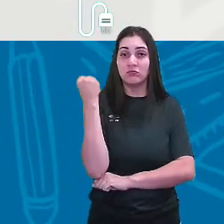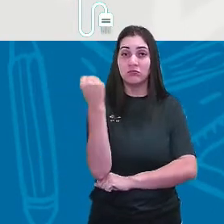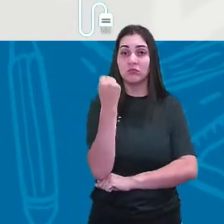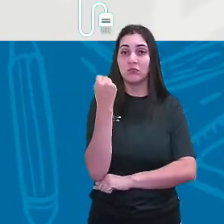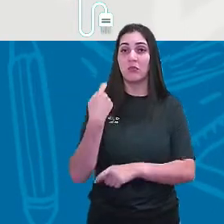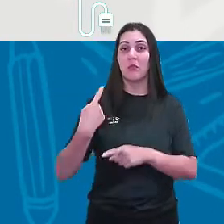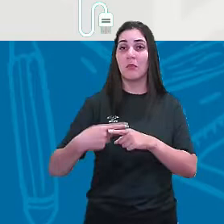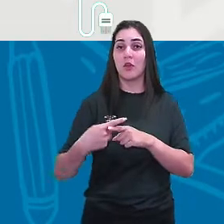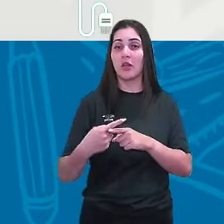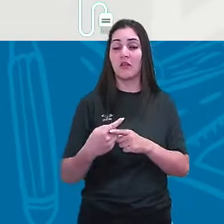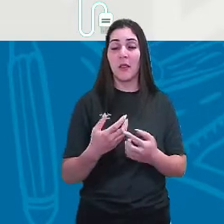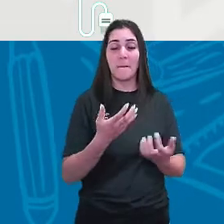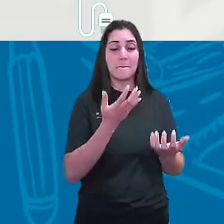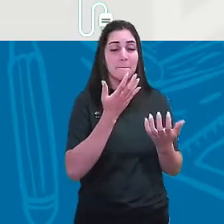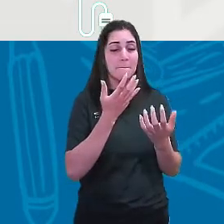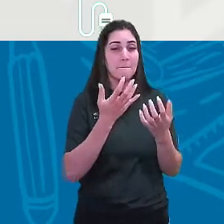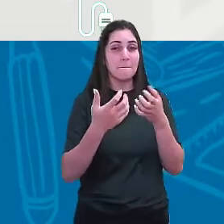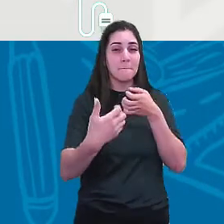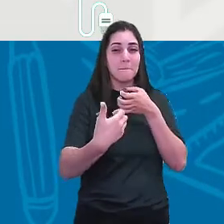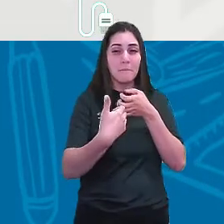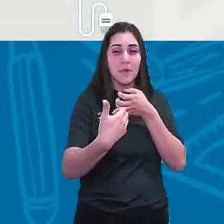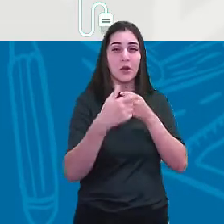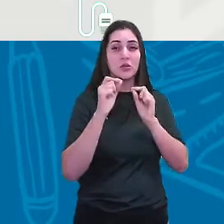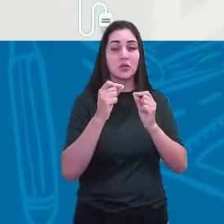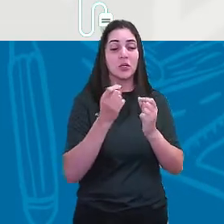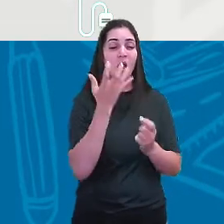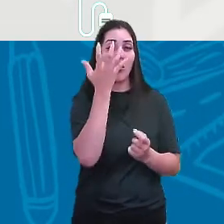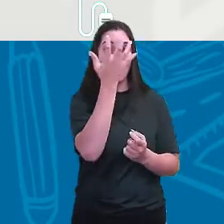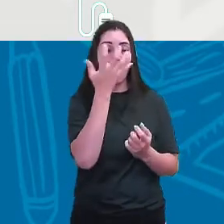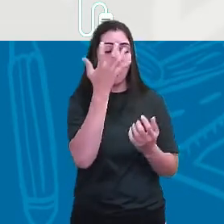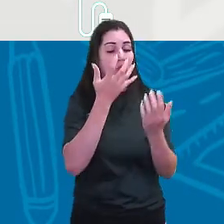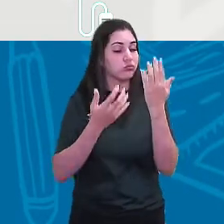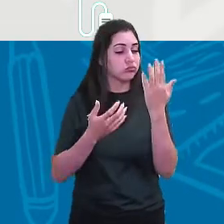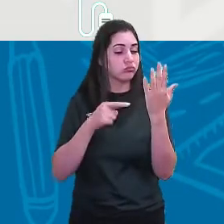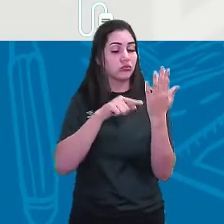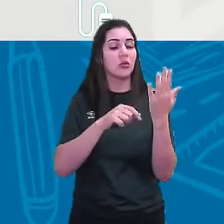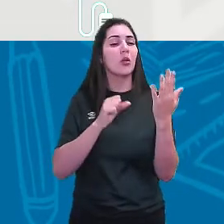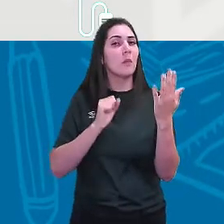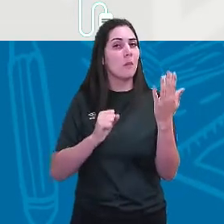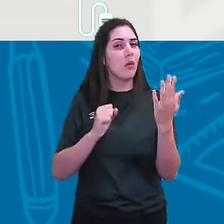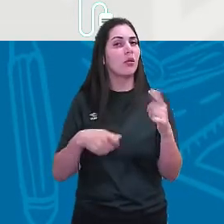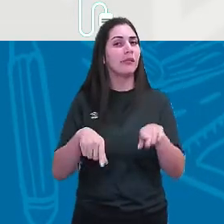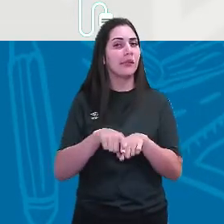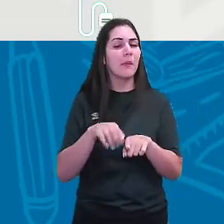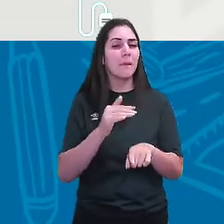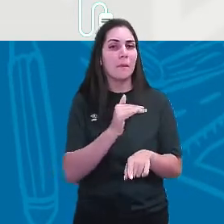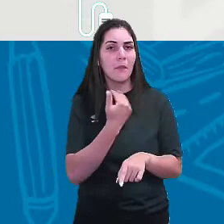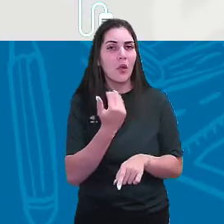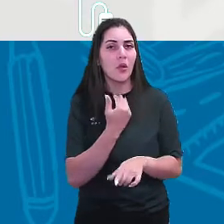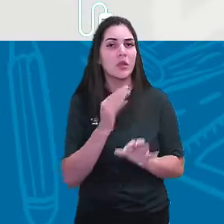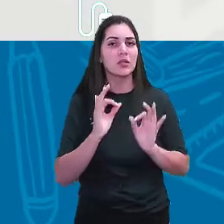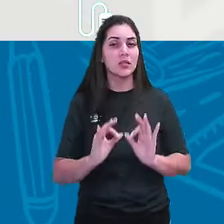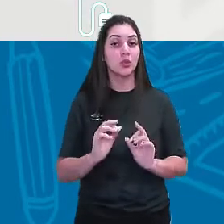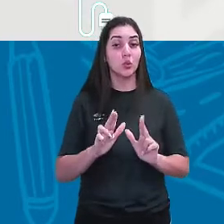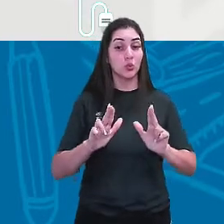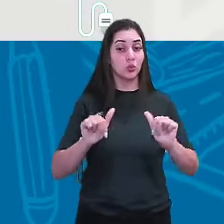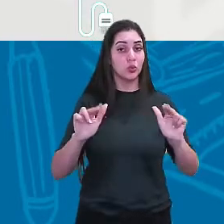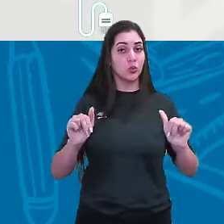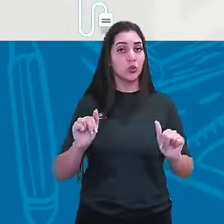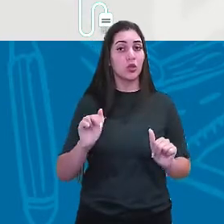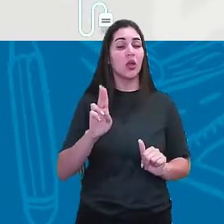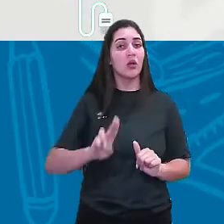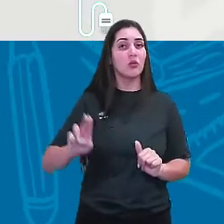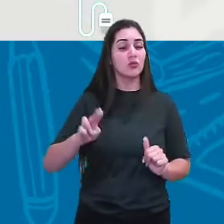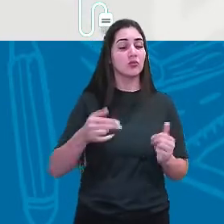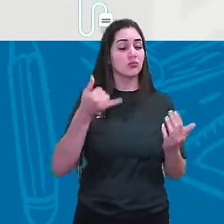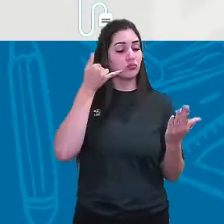seu rosto, né? E pode ali sofrer queimaduras e vir até a morrer, tá certo? Então, jamais utilizem o